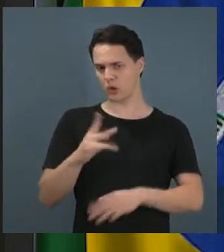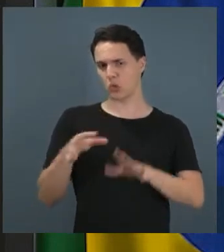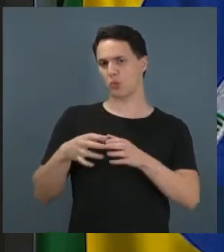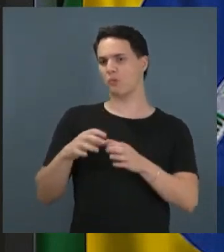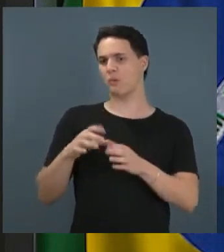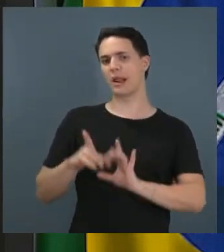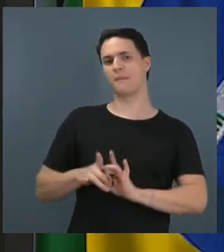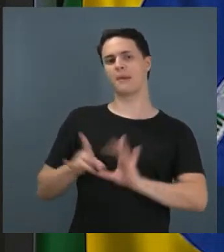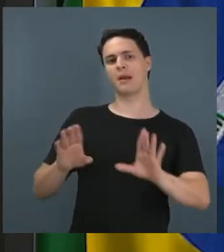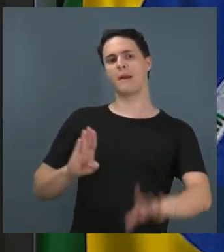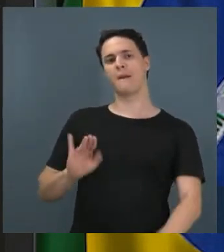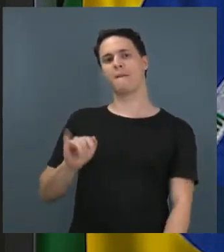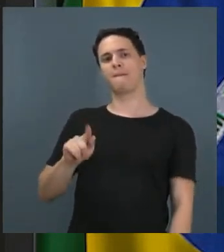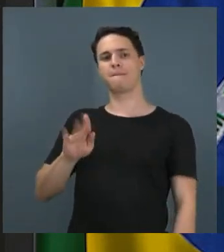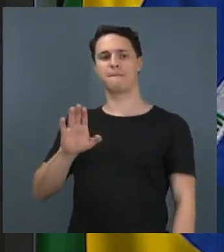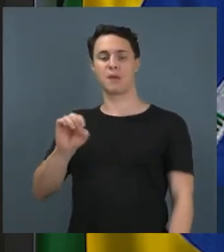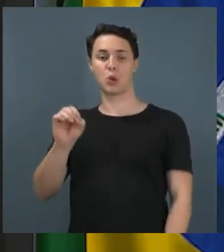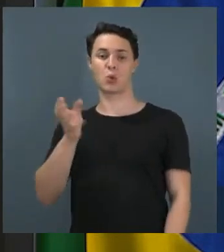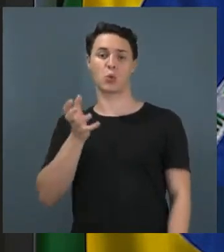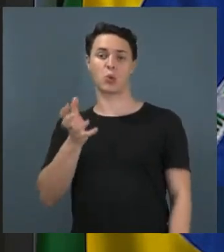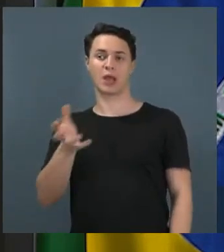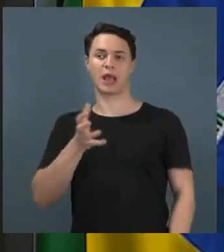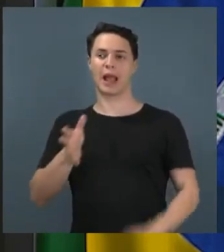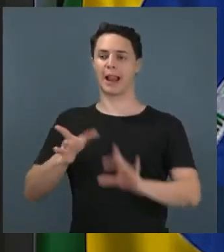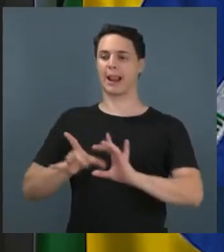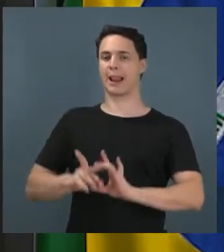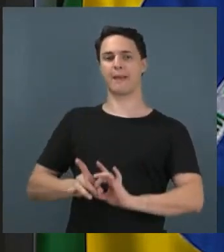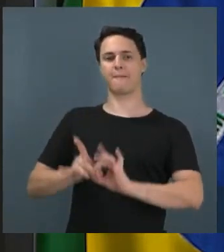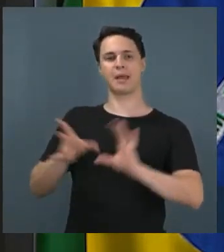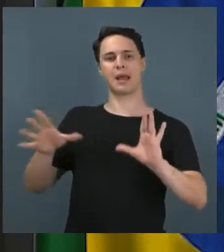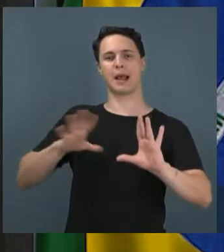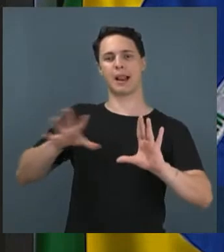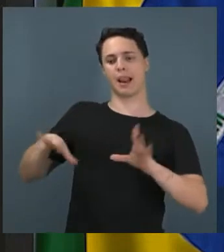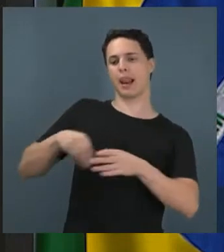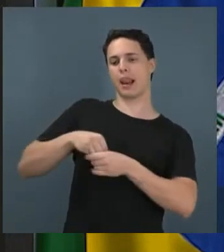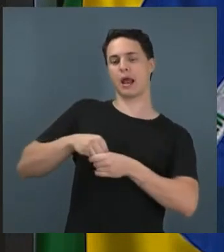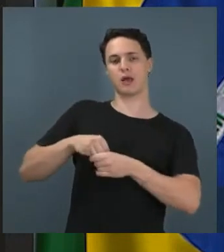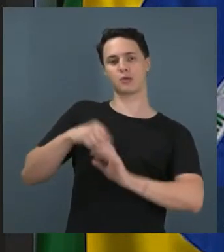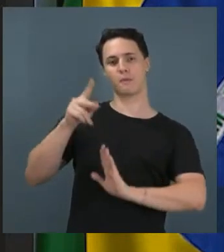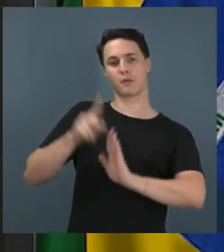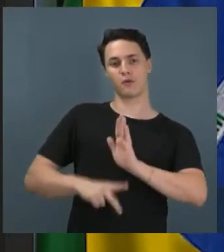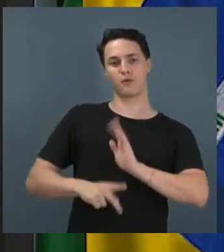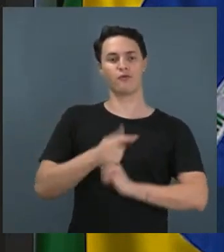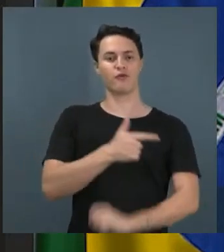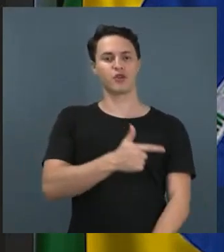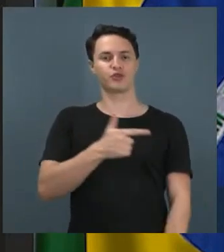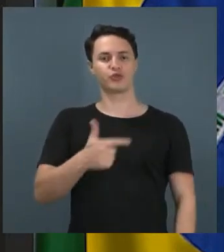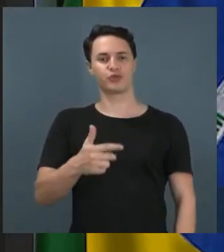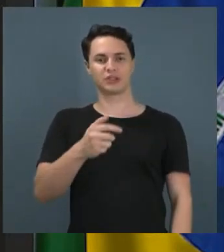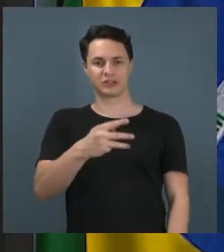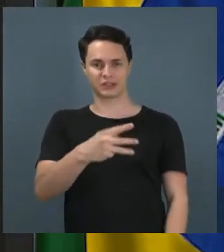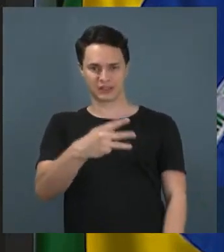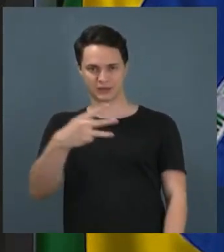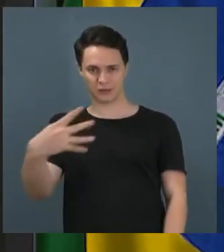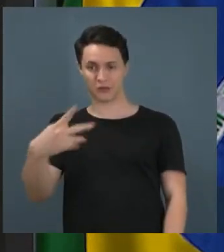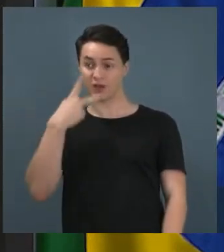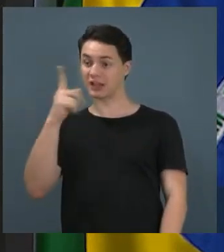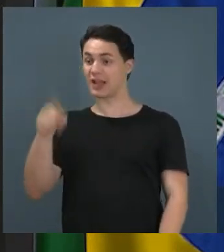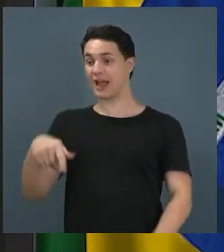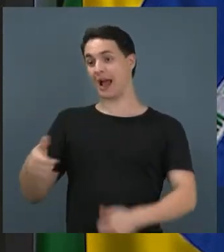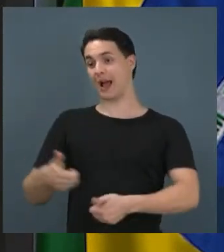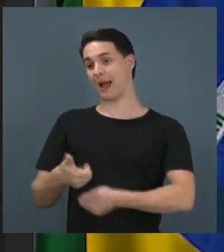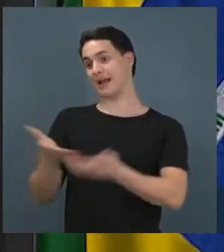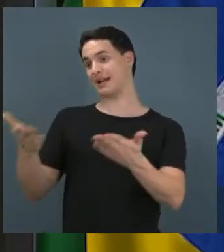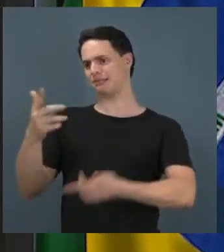liberar bingo, cassino, jogo do bicho e vídeo bingo, está nesse projeto 2234, diz que gera emprego.